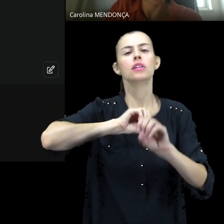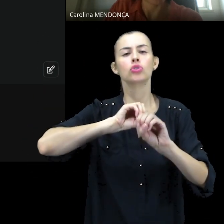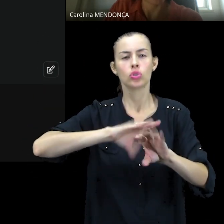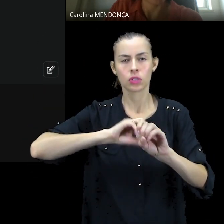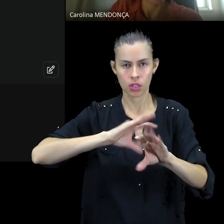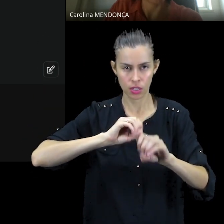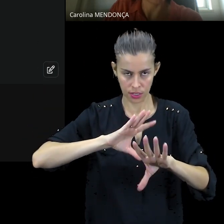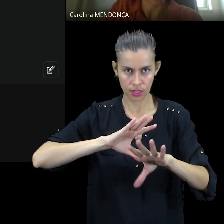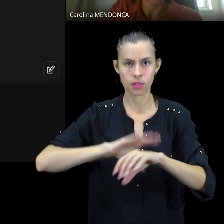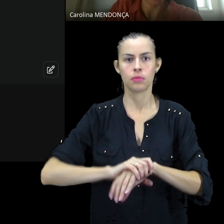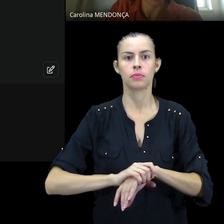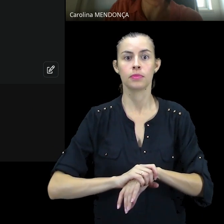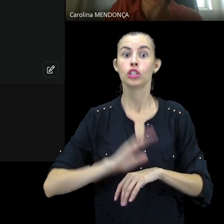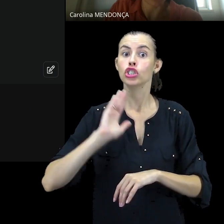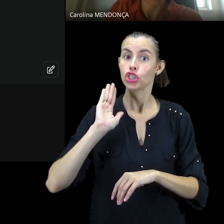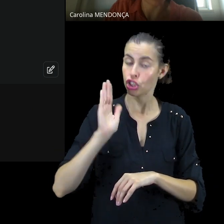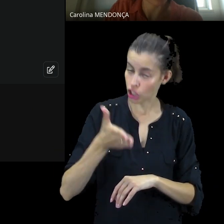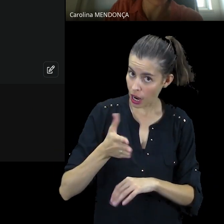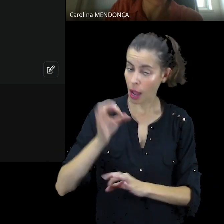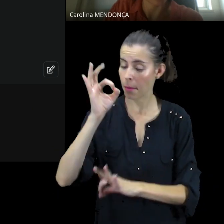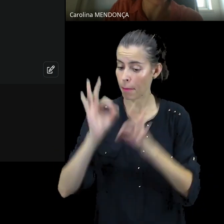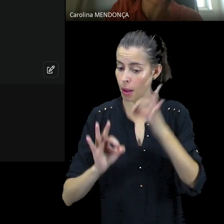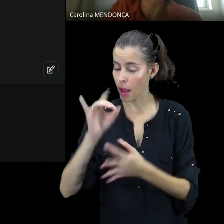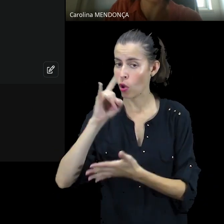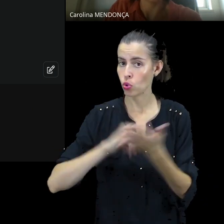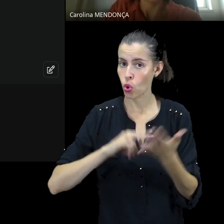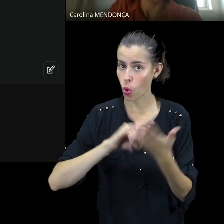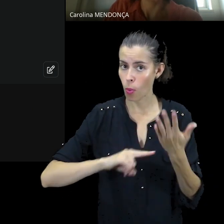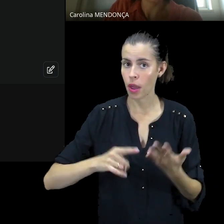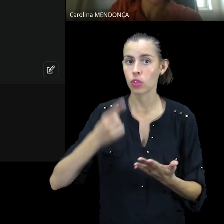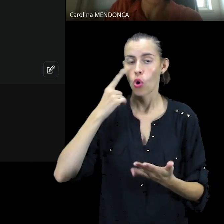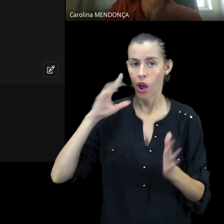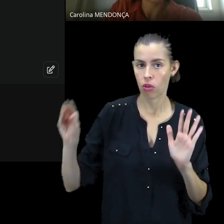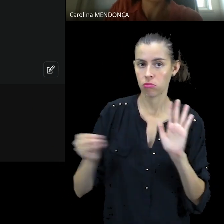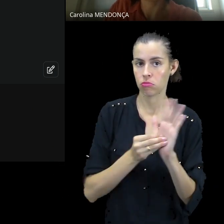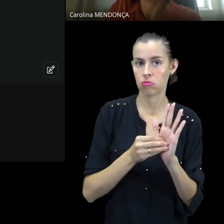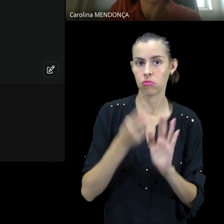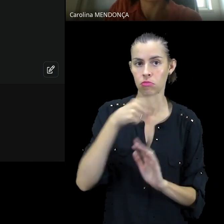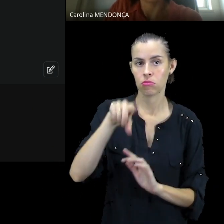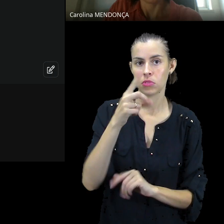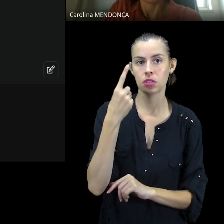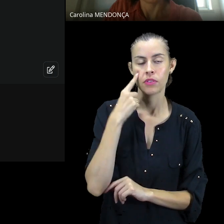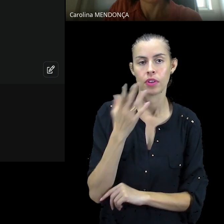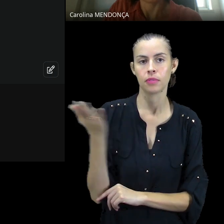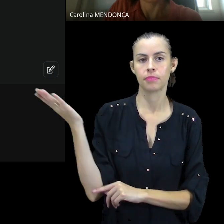Educação regulamentou a extensão da educação superior brasileira e colocou aqui, eu